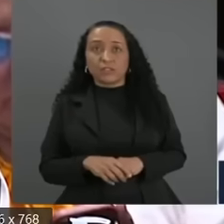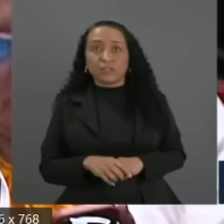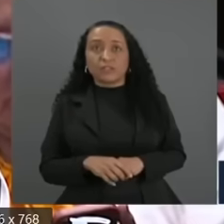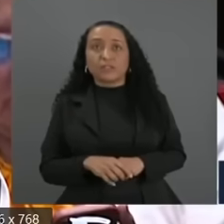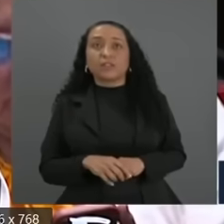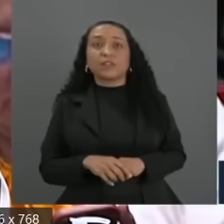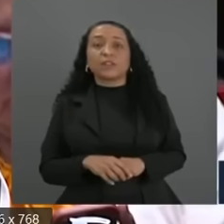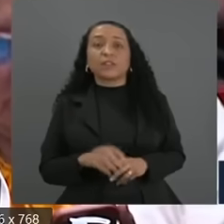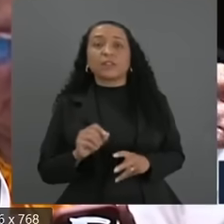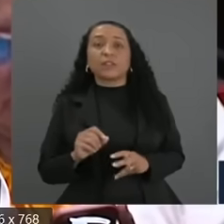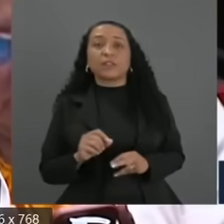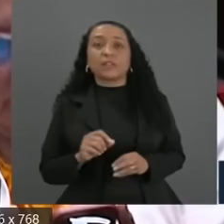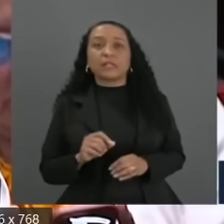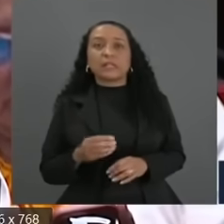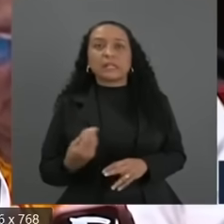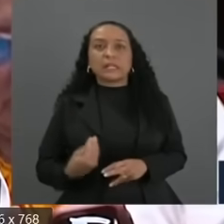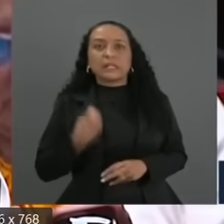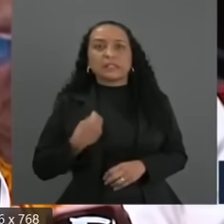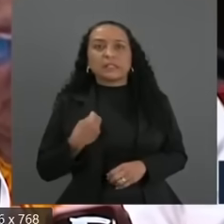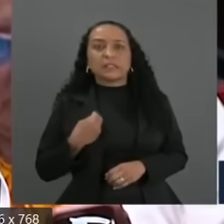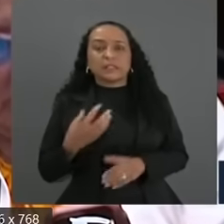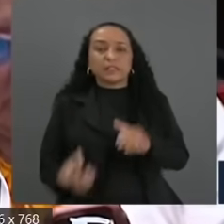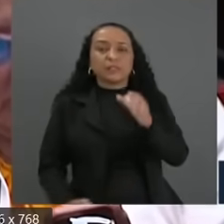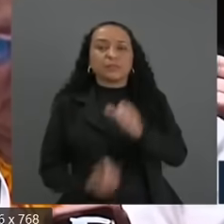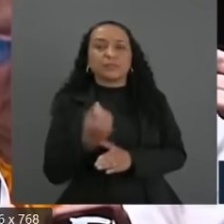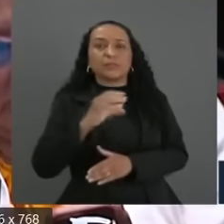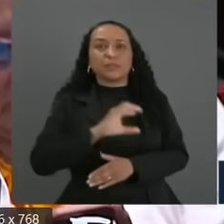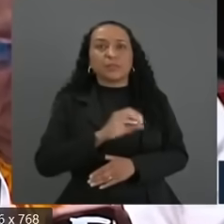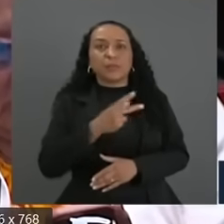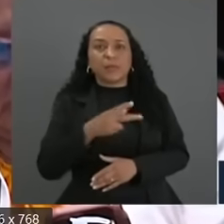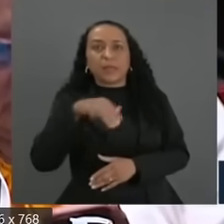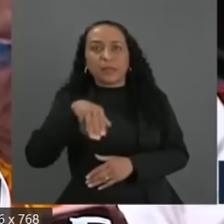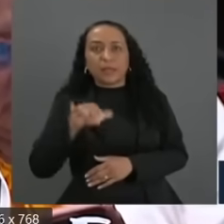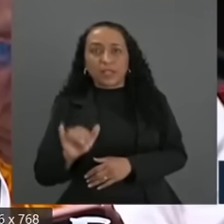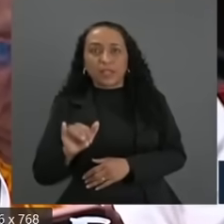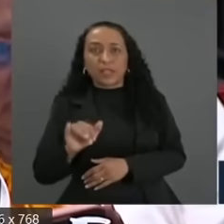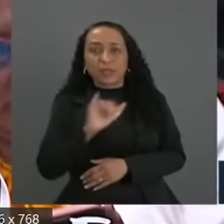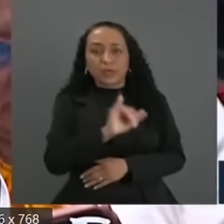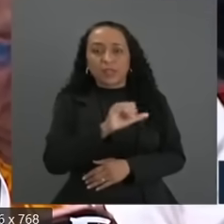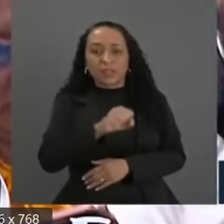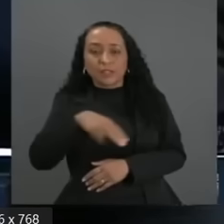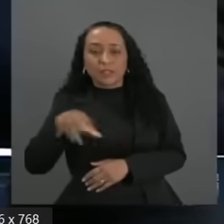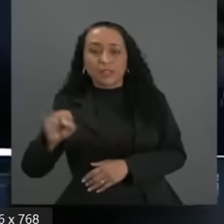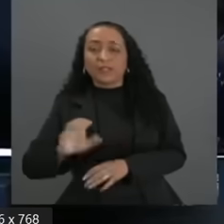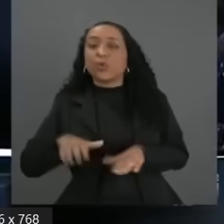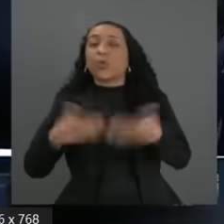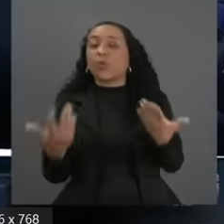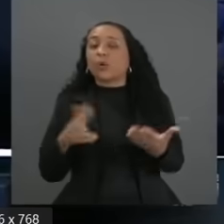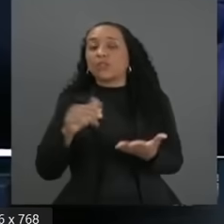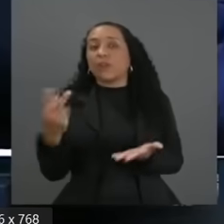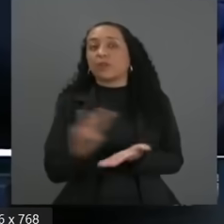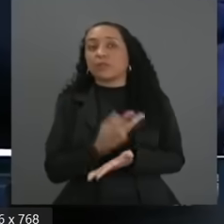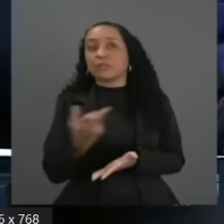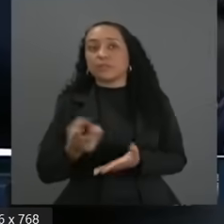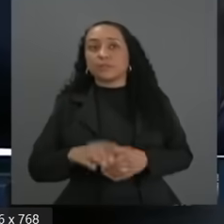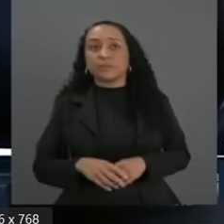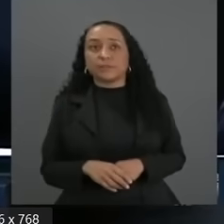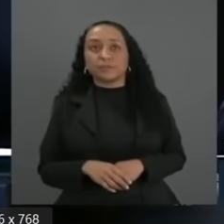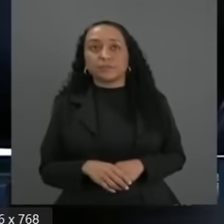instalar a CPMI do INSS e quando isso acontecerá. São as duas perguntas que faço a Vossa Excelência.